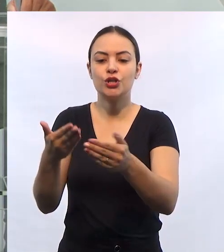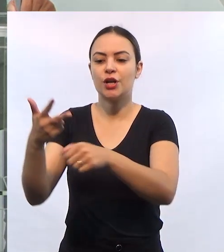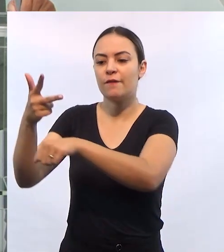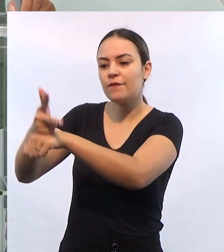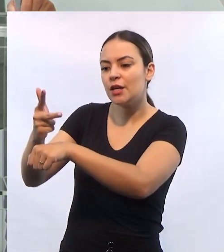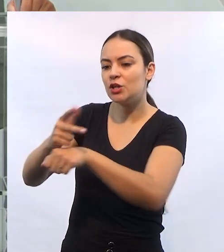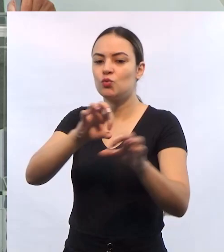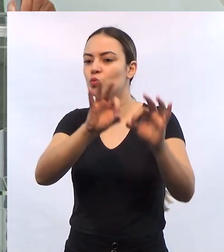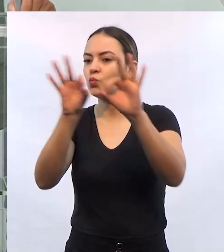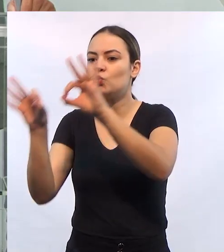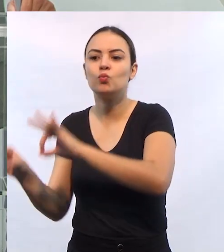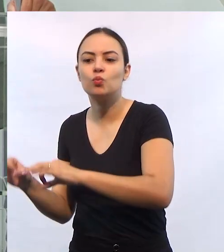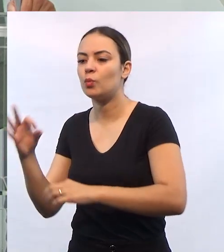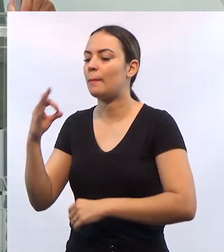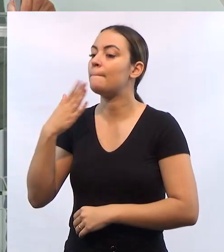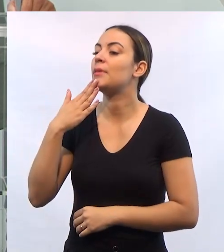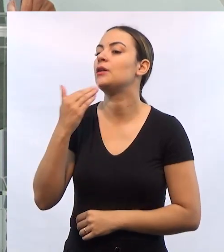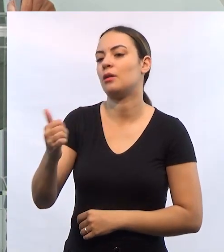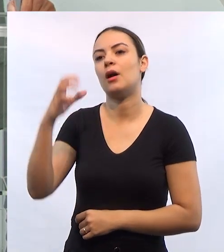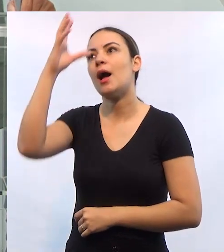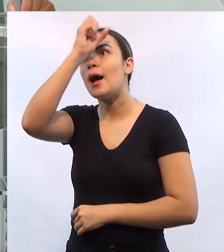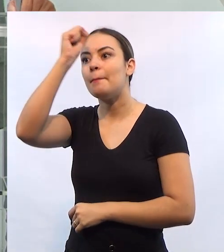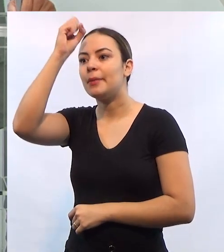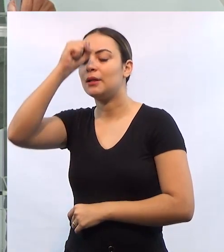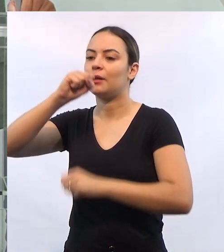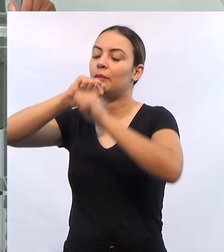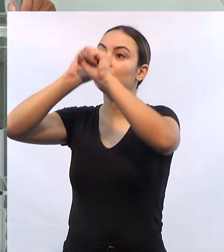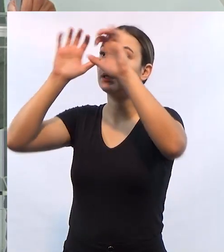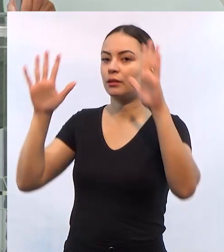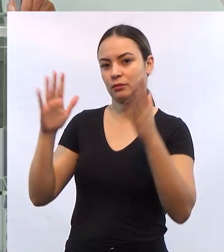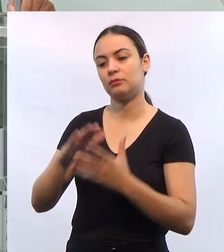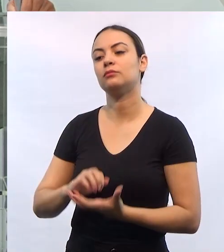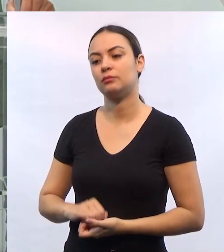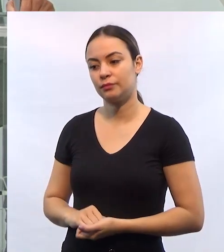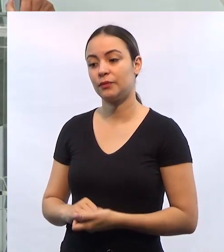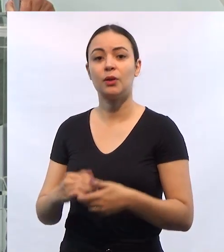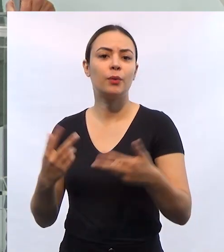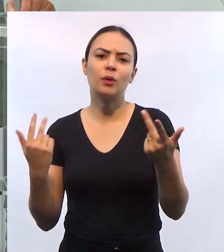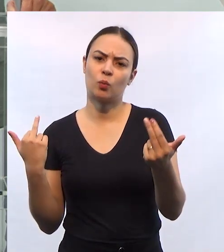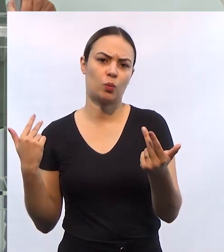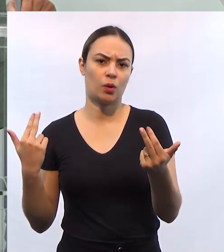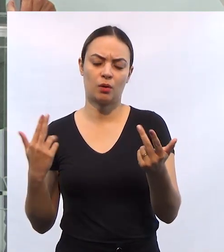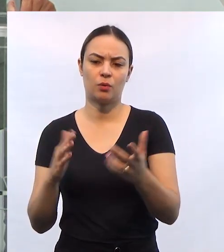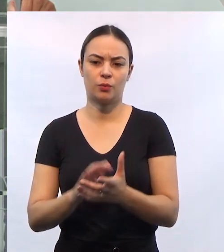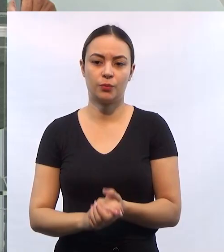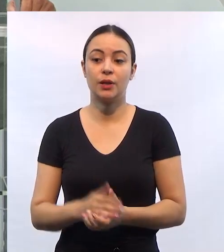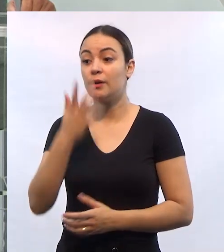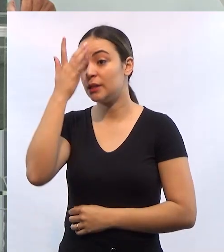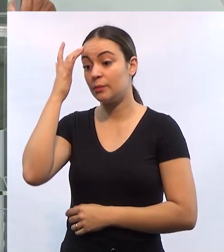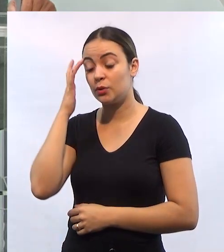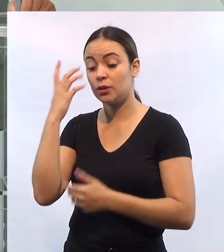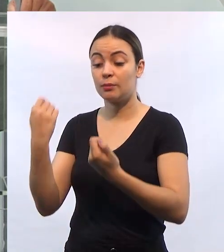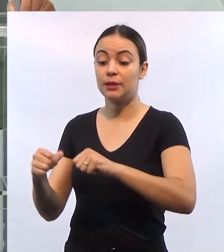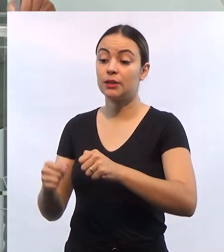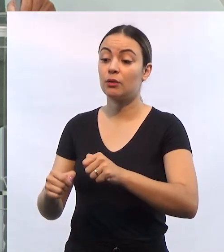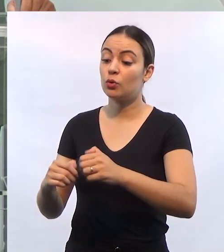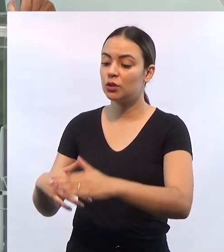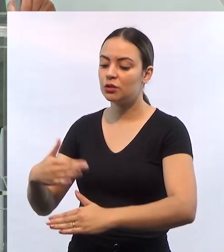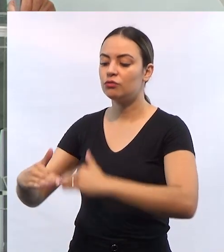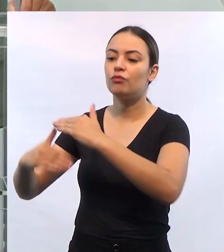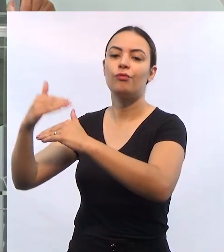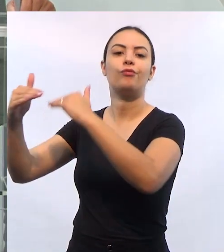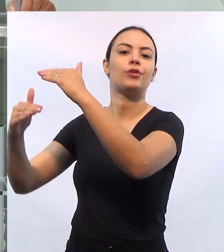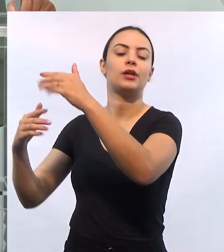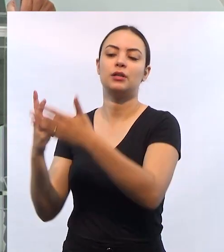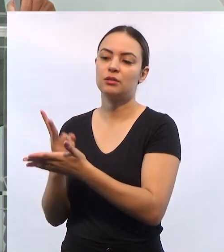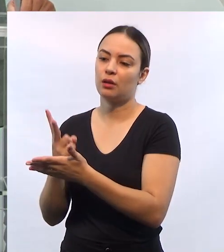As pessoas precisaram ser desenvolvidas para poder trabalhar de uma forma diferente e ofertar um produto diferente, acompanhando,